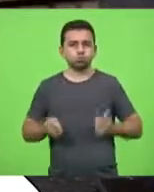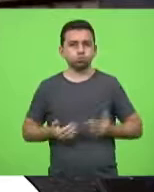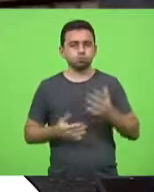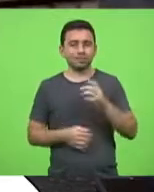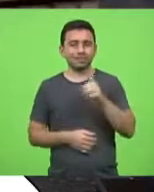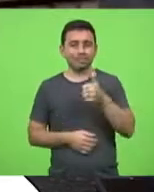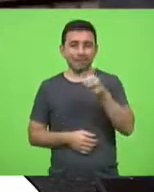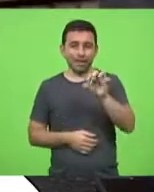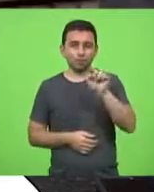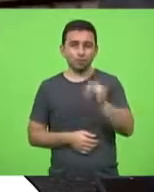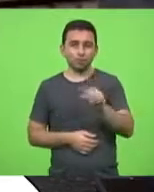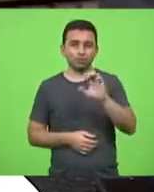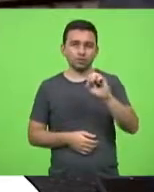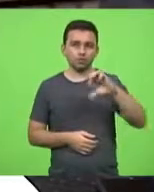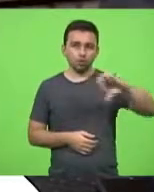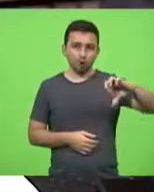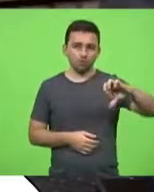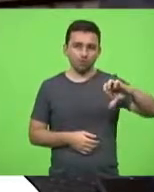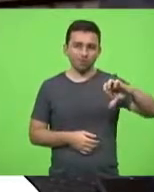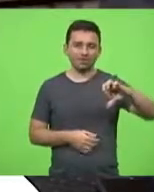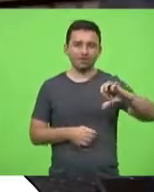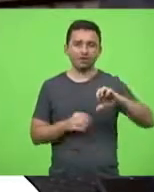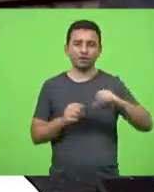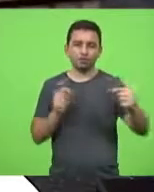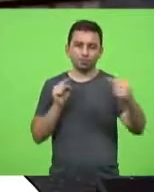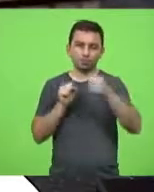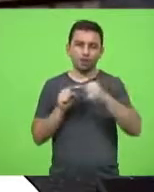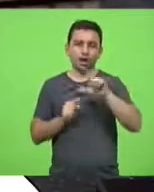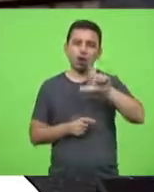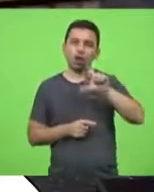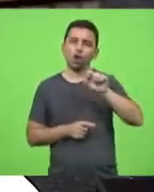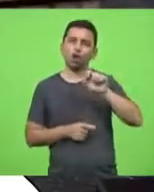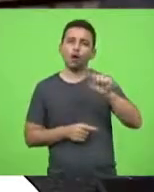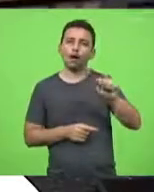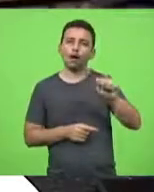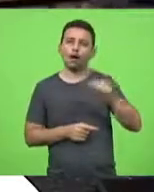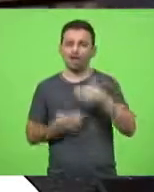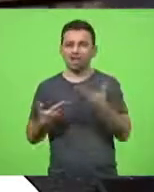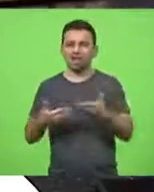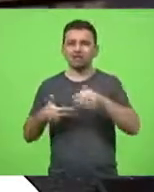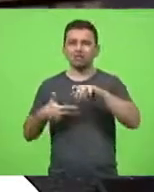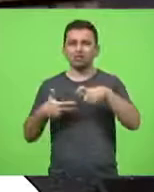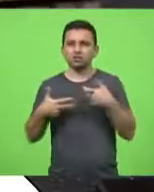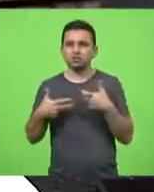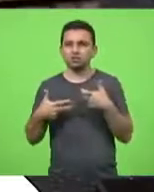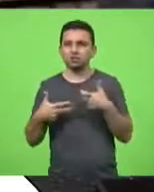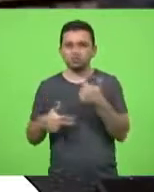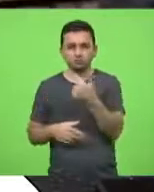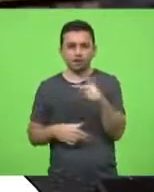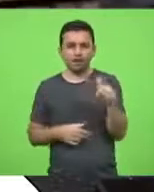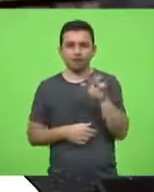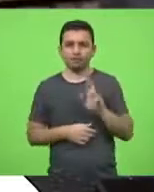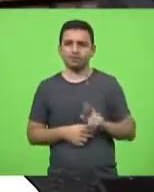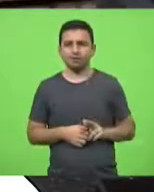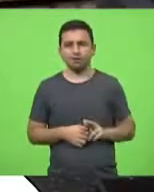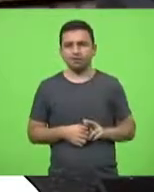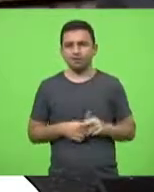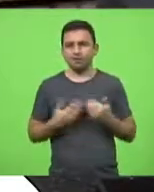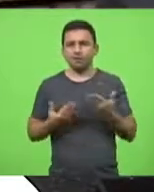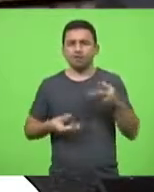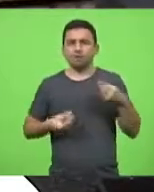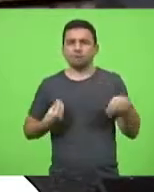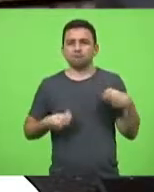10,09, segundo a LOA. Então, o Executivo não me parece ter muitas razões para ter um decreto desse que